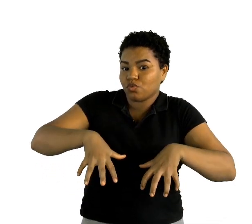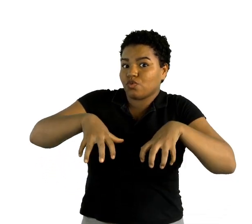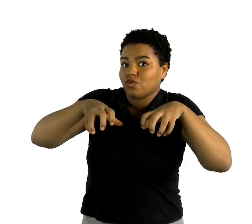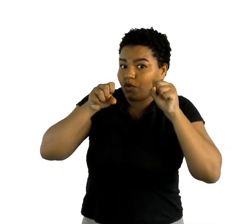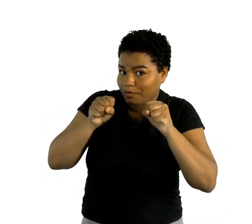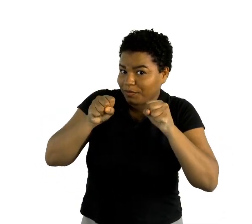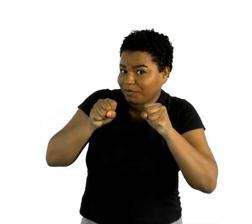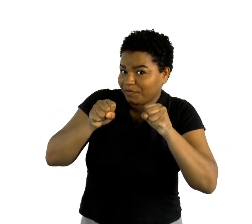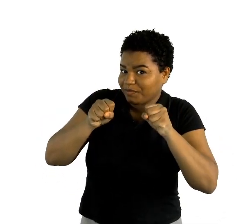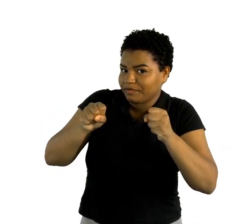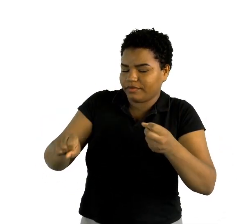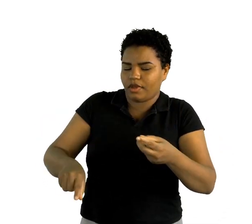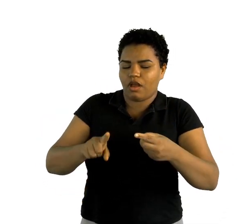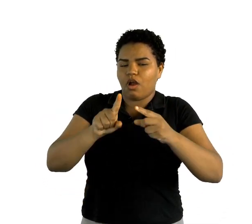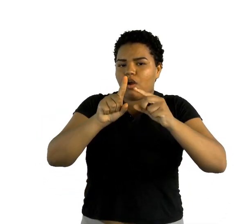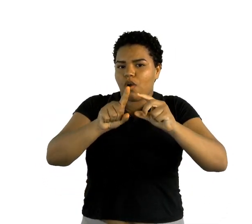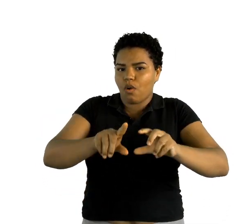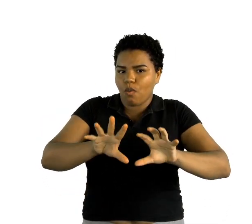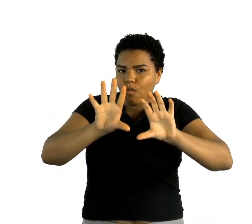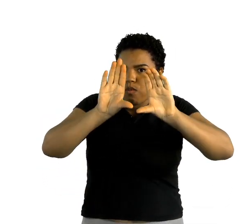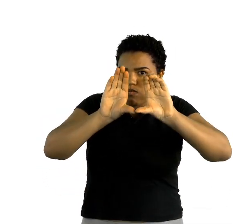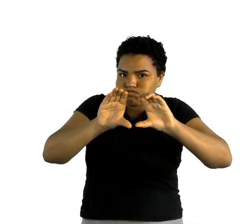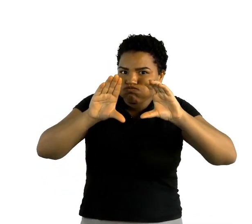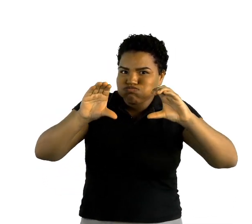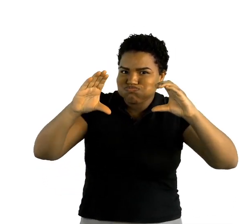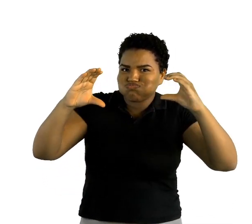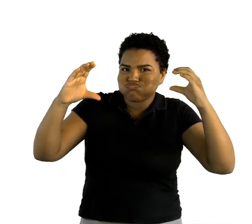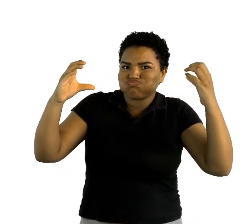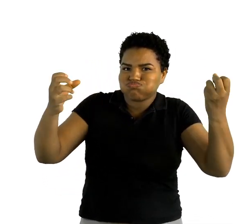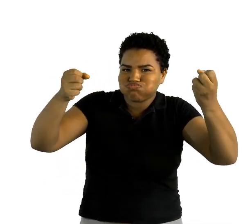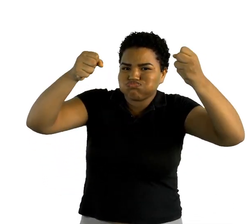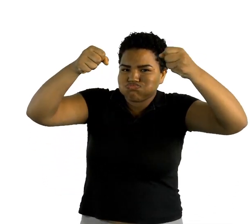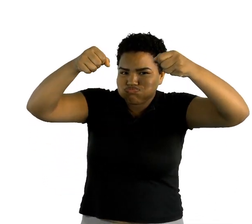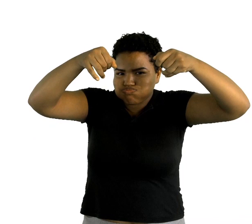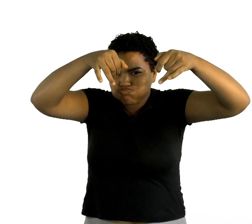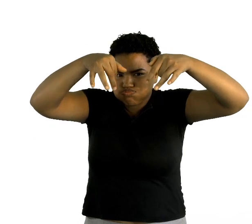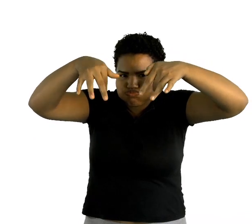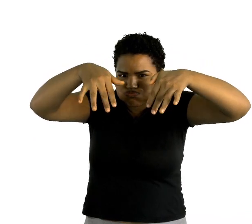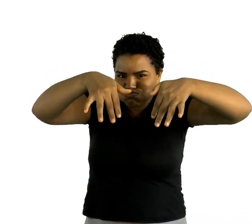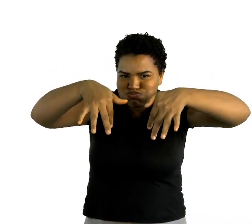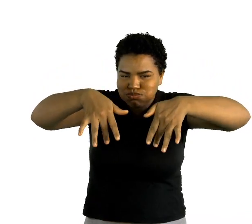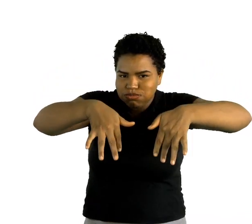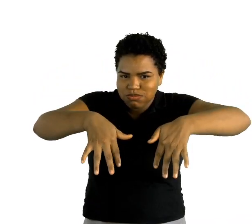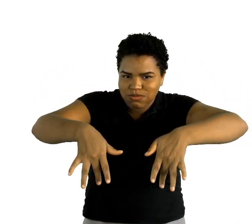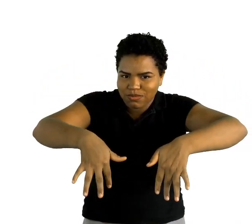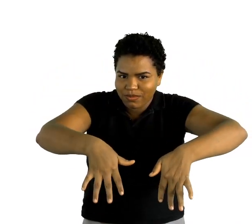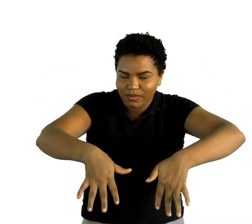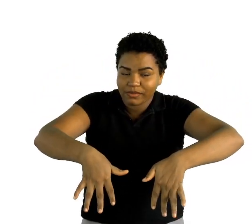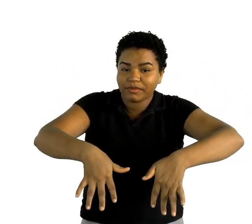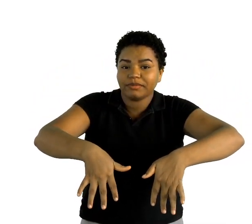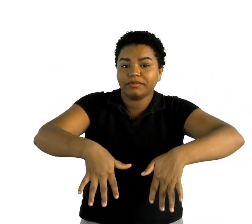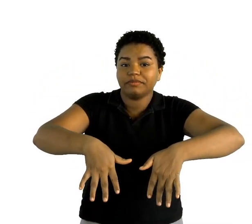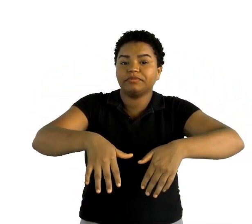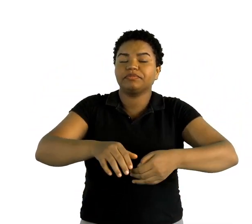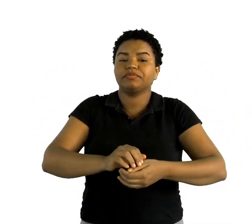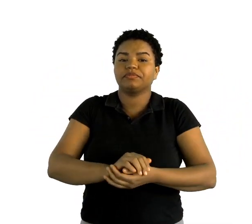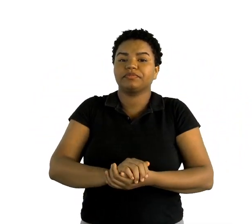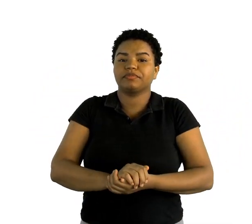condensa, precipita, que é a descida da água. Precipitação,